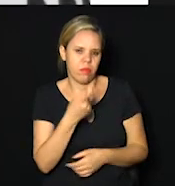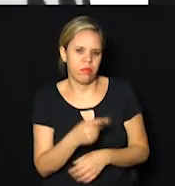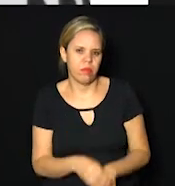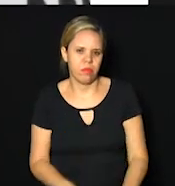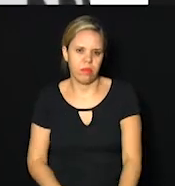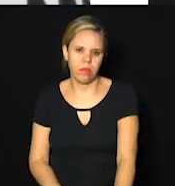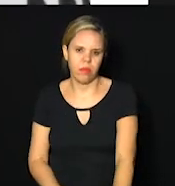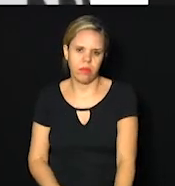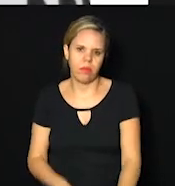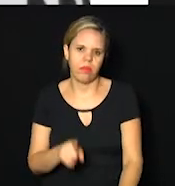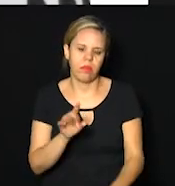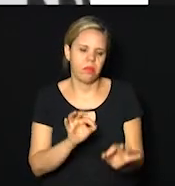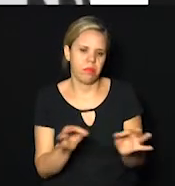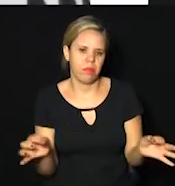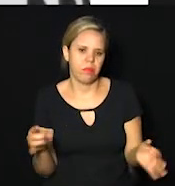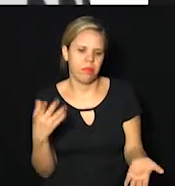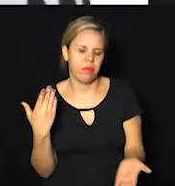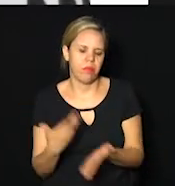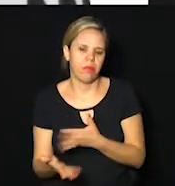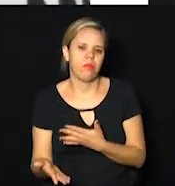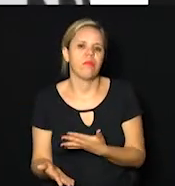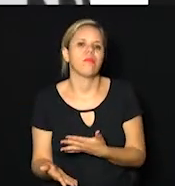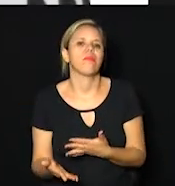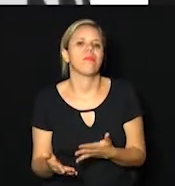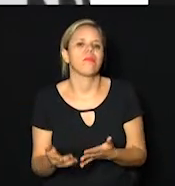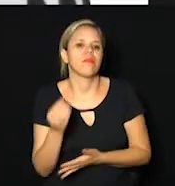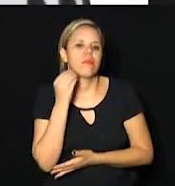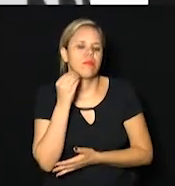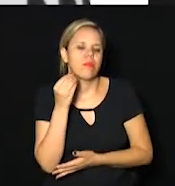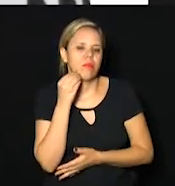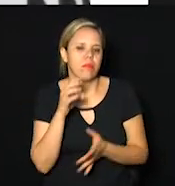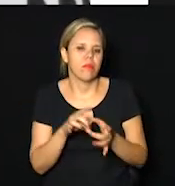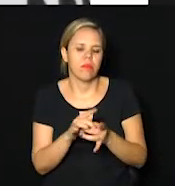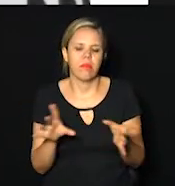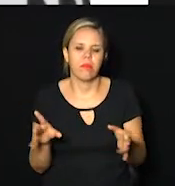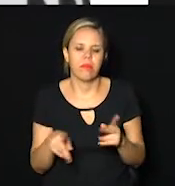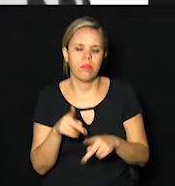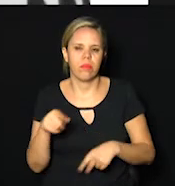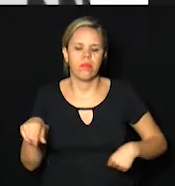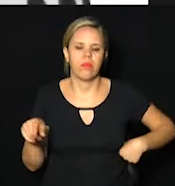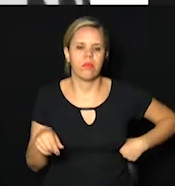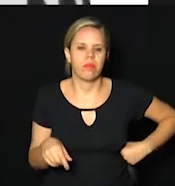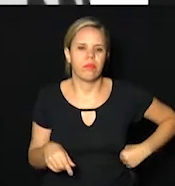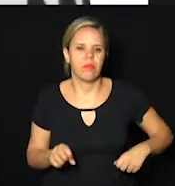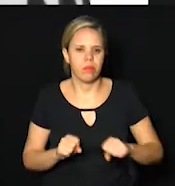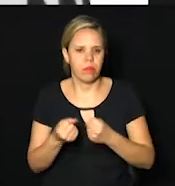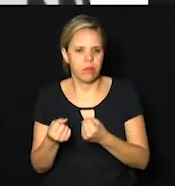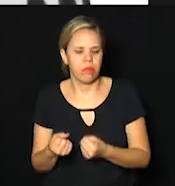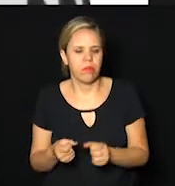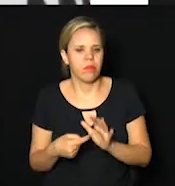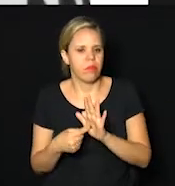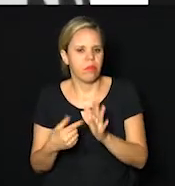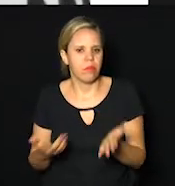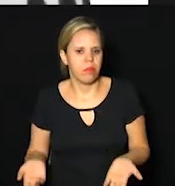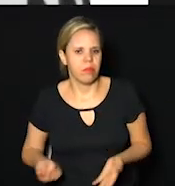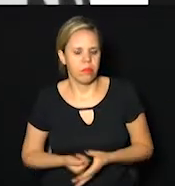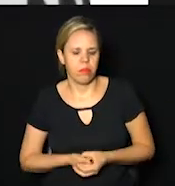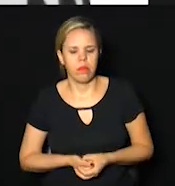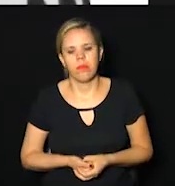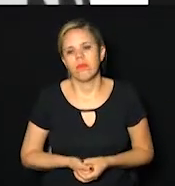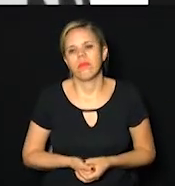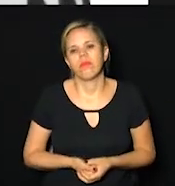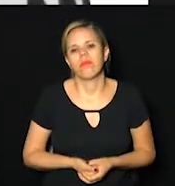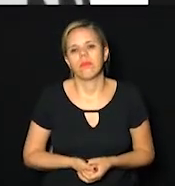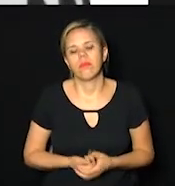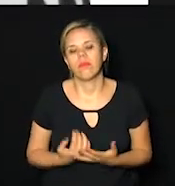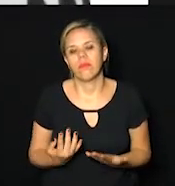você simplesmente perde a possibilidade de deixar com que os seus defensores apareçam. E